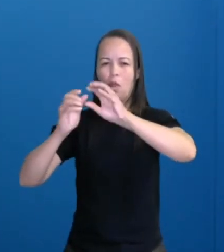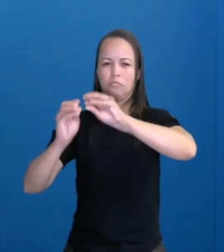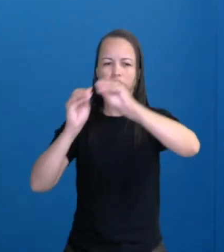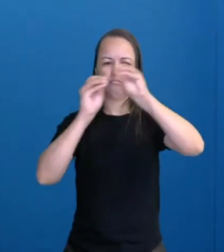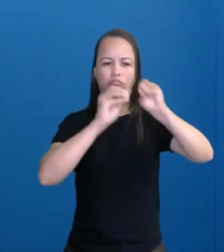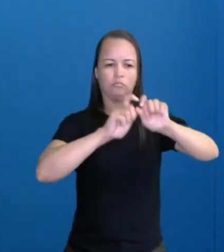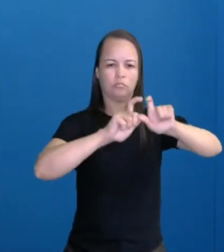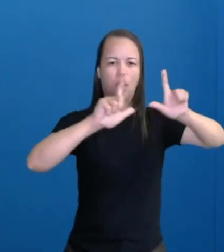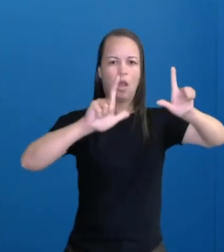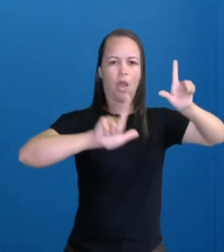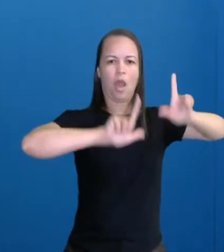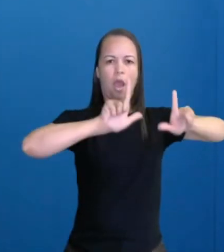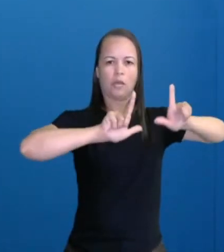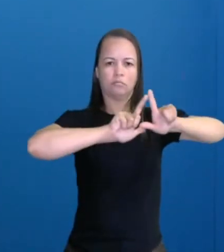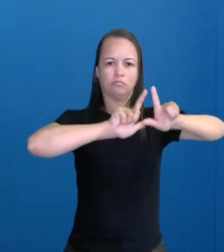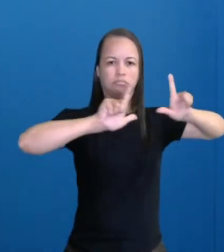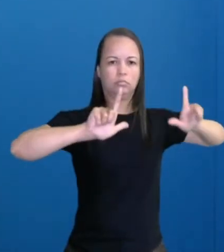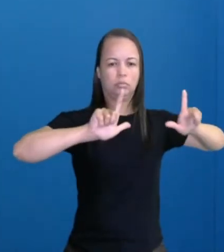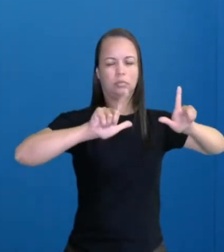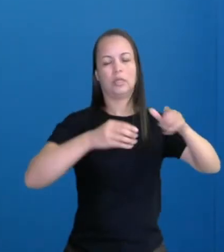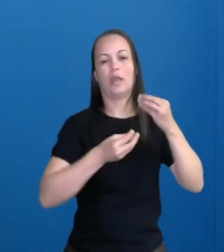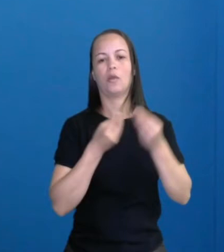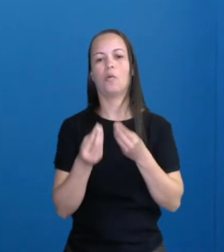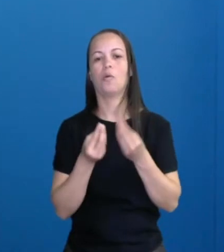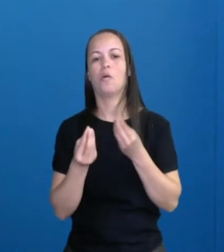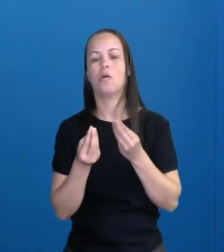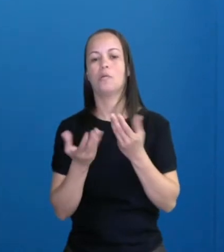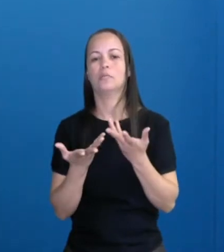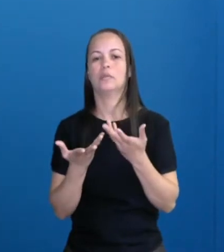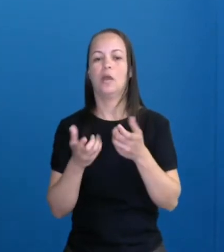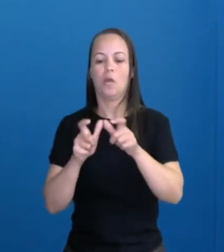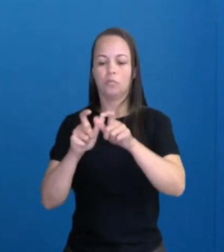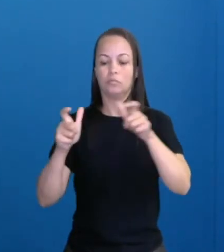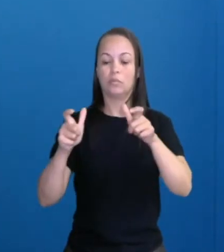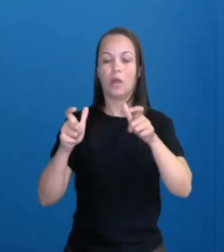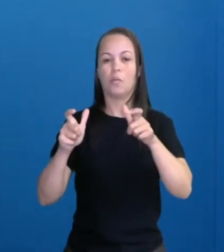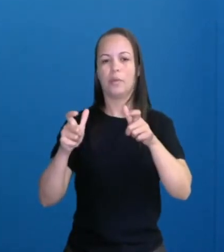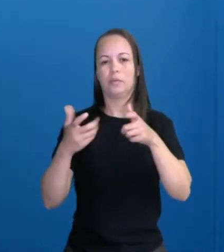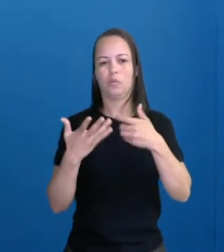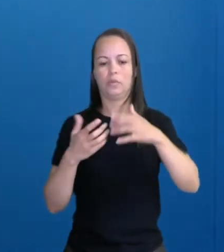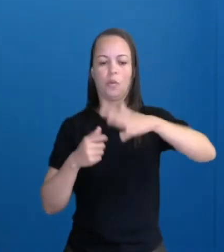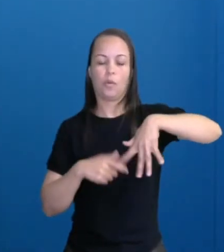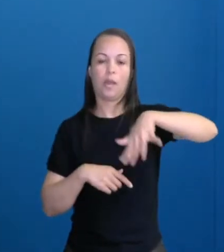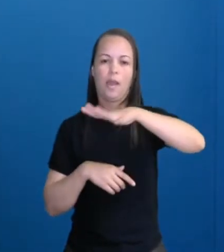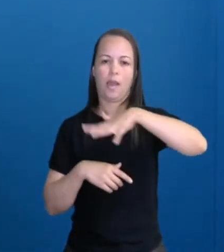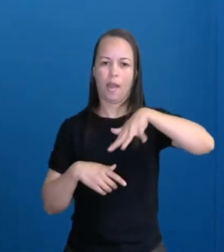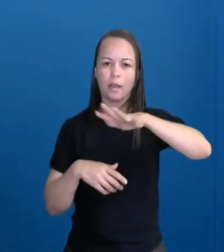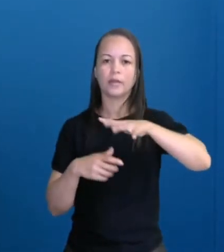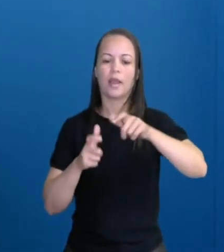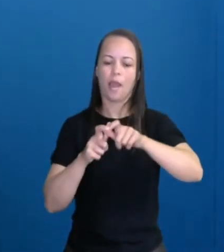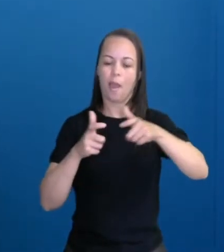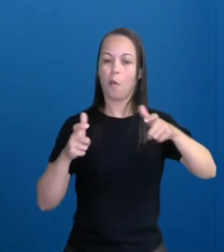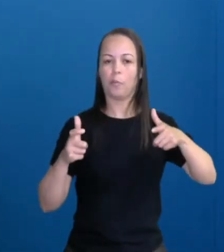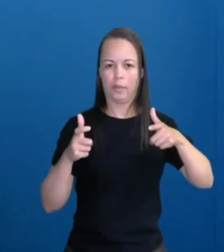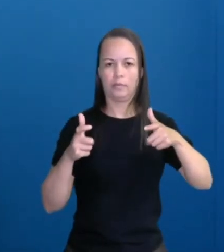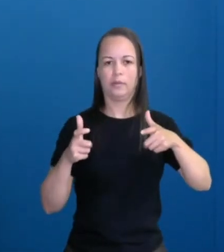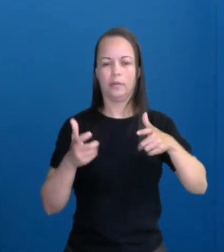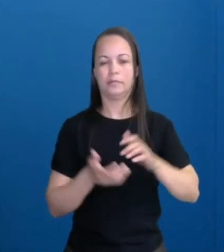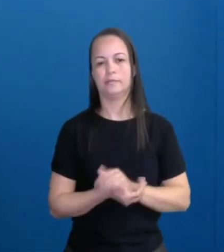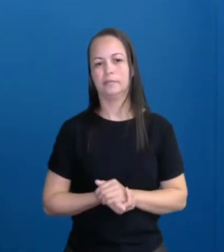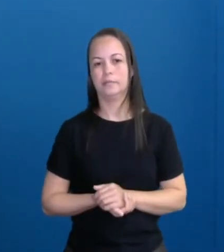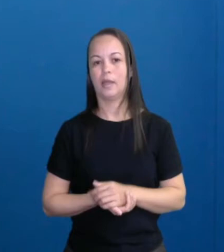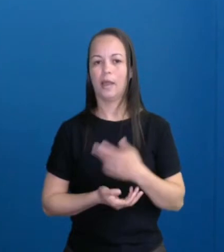maior, né? Aumentou a largura, aumentou o tamanho da TV, então a área daquela região também aumenta.